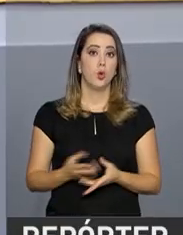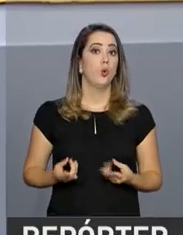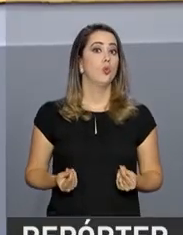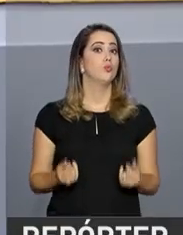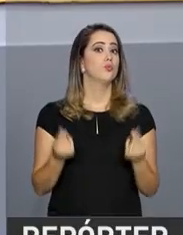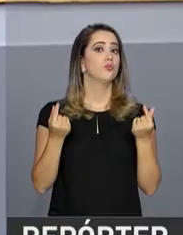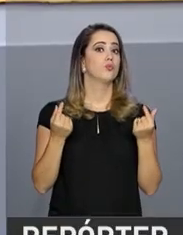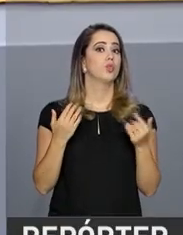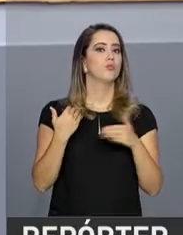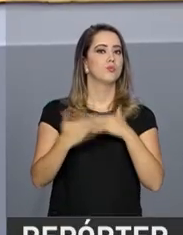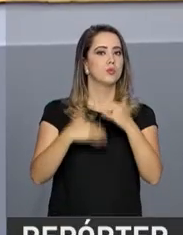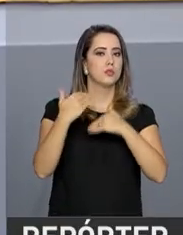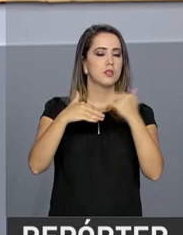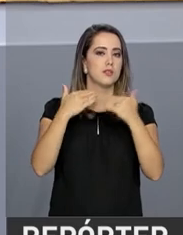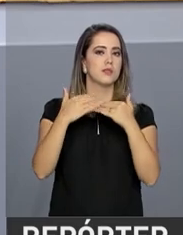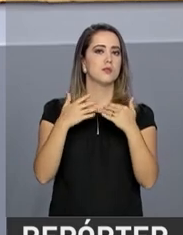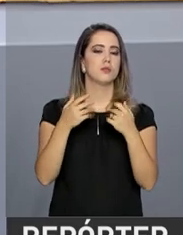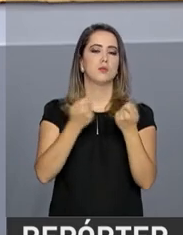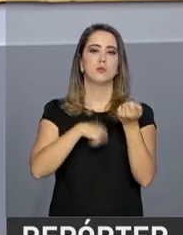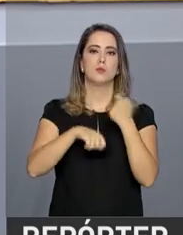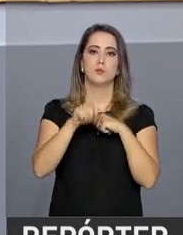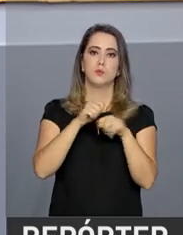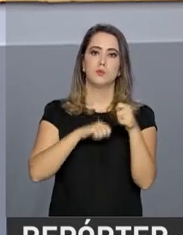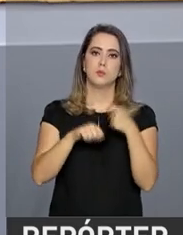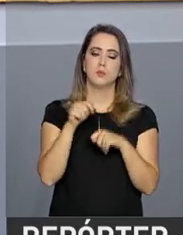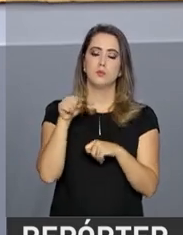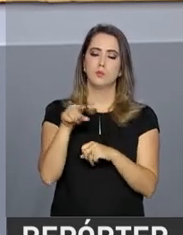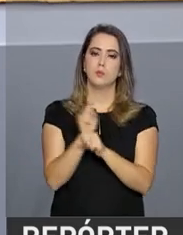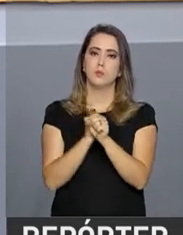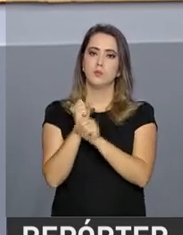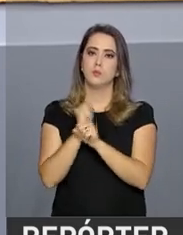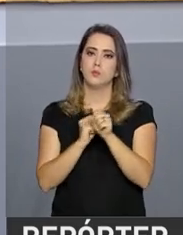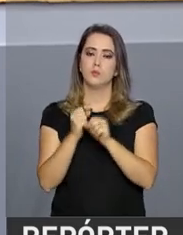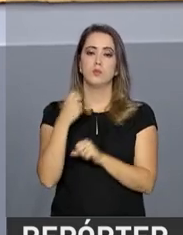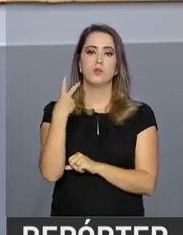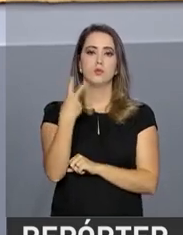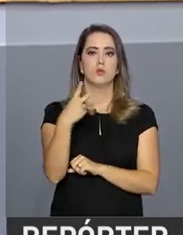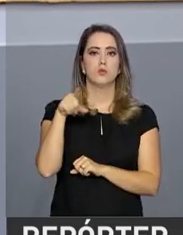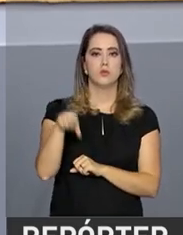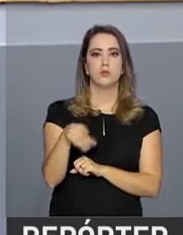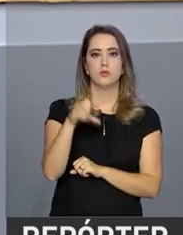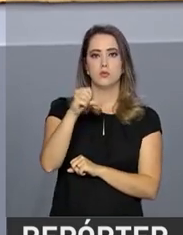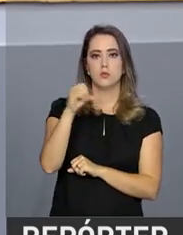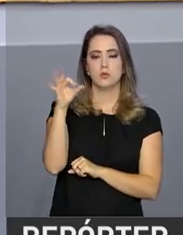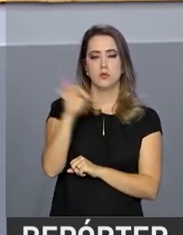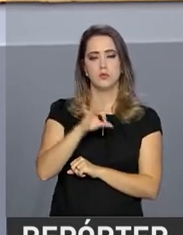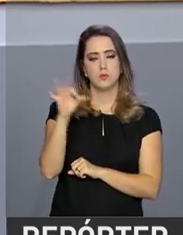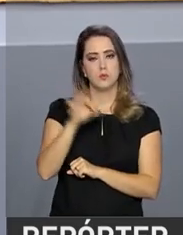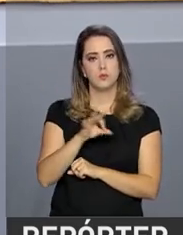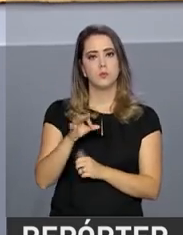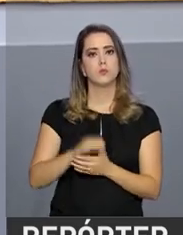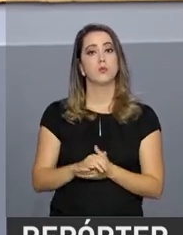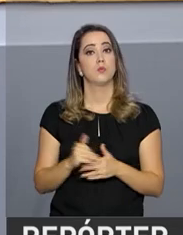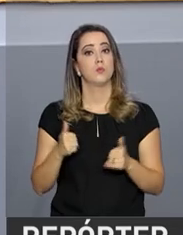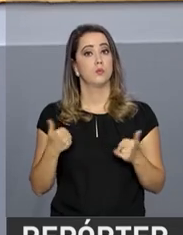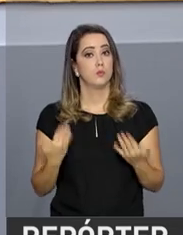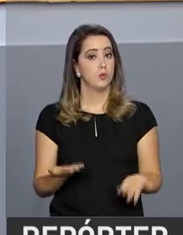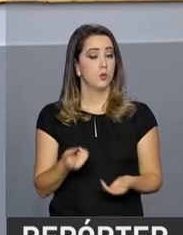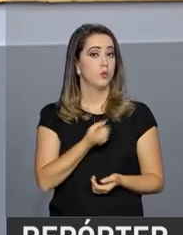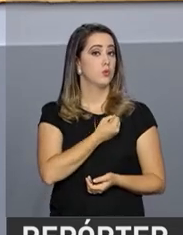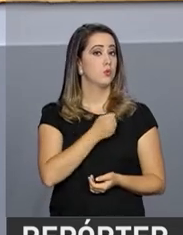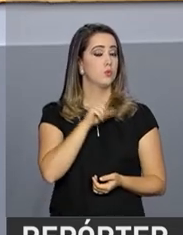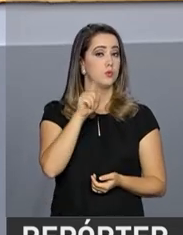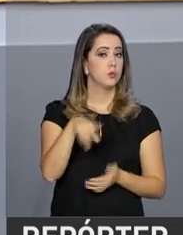mais uma vez a estimativa de crescimento da economia neste ano desta vez para 2,9 por cento os